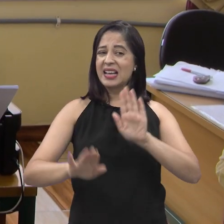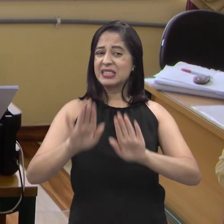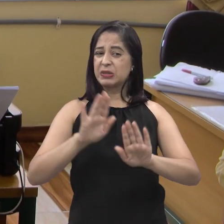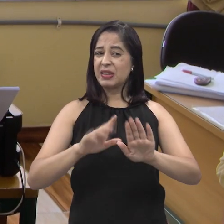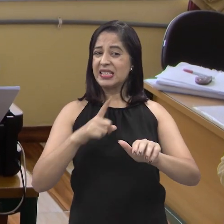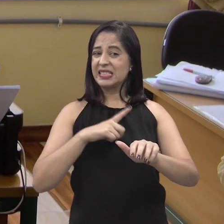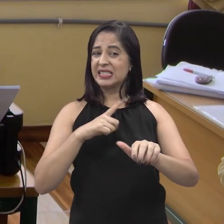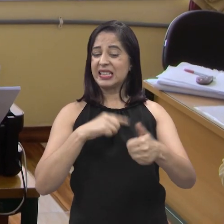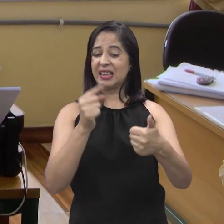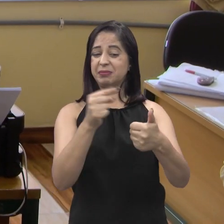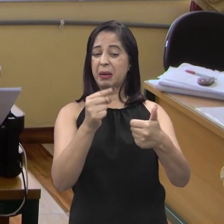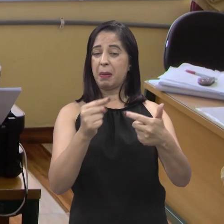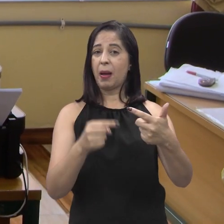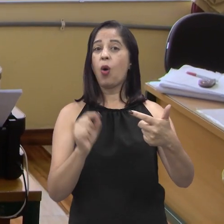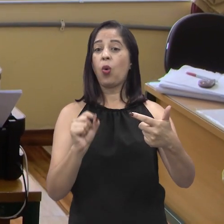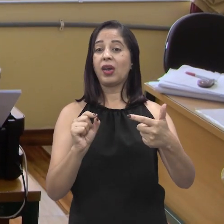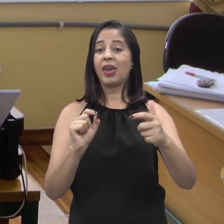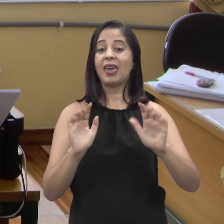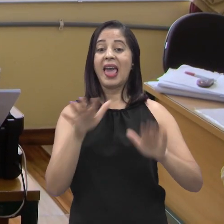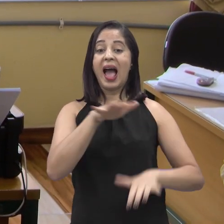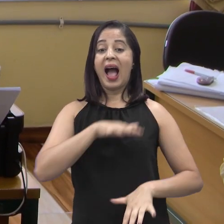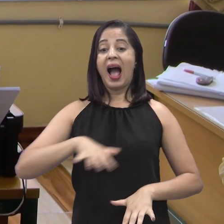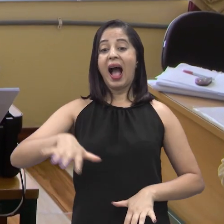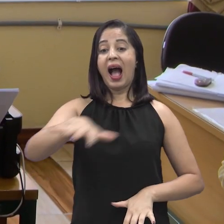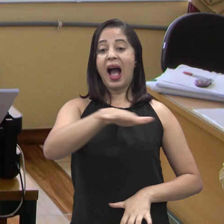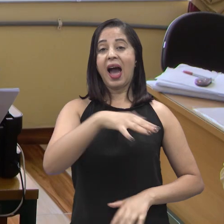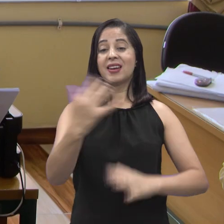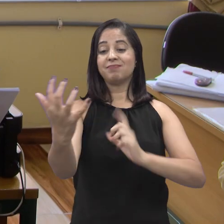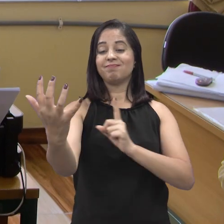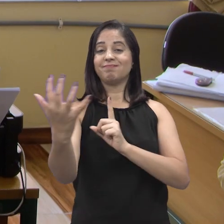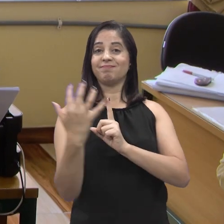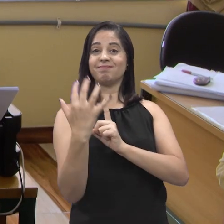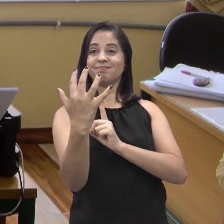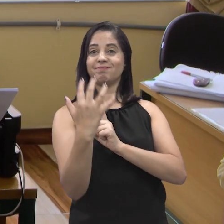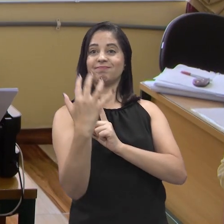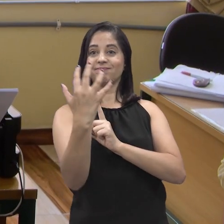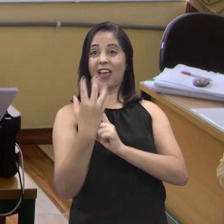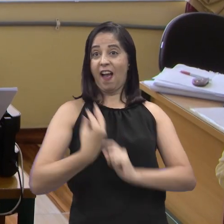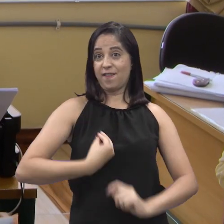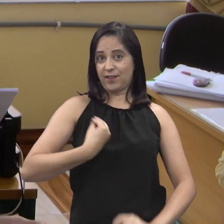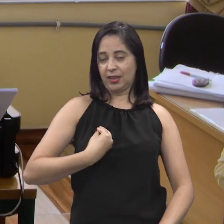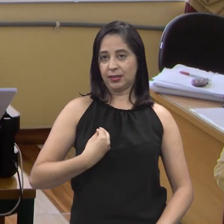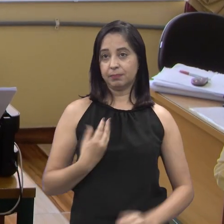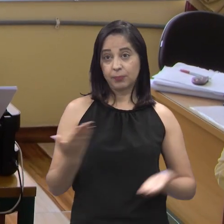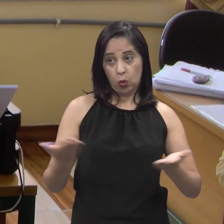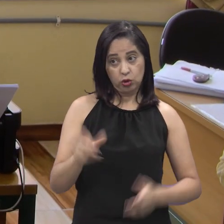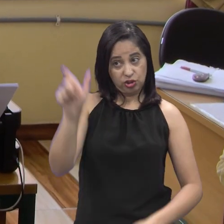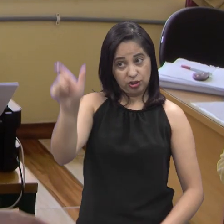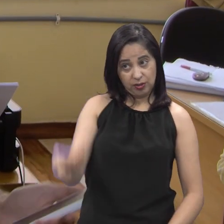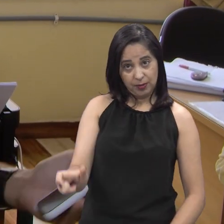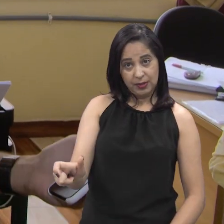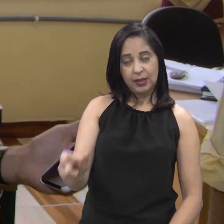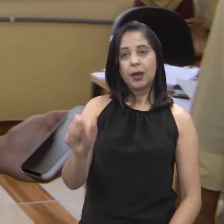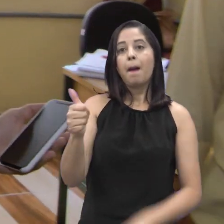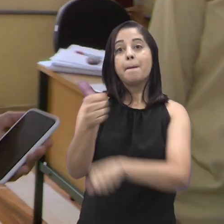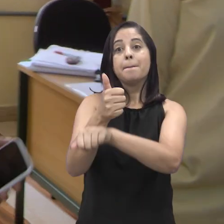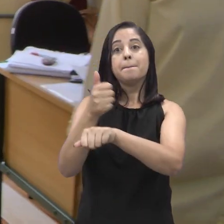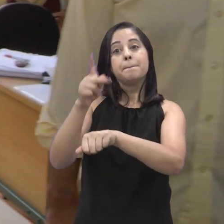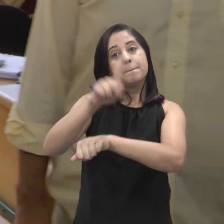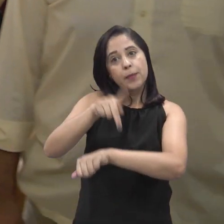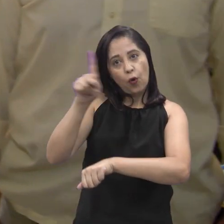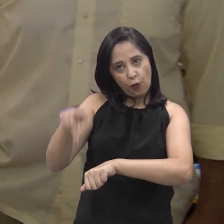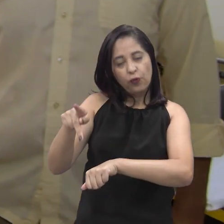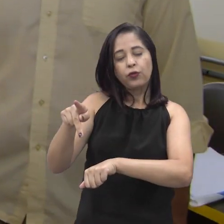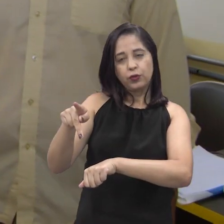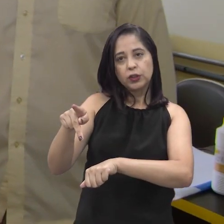despercebida, como o ambiente social impacta a nossa qualidade de vida. Quem nos responde é o Ricardo, professor